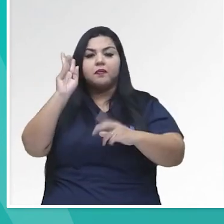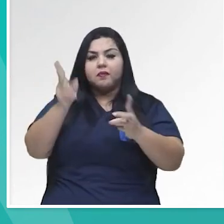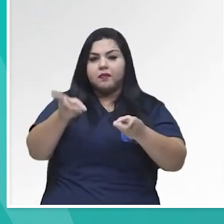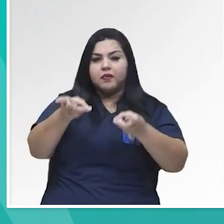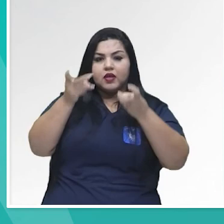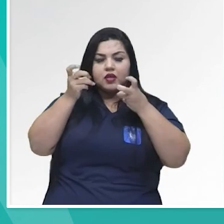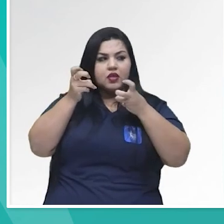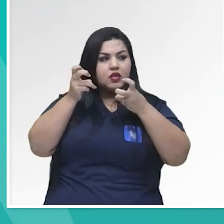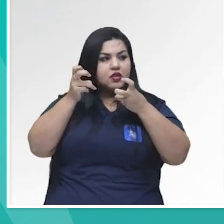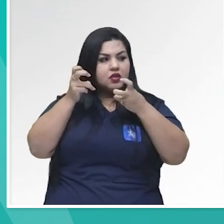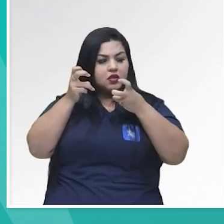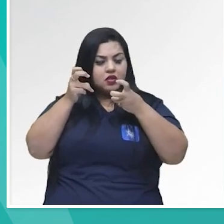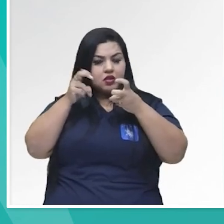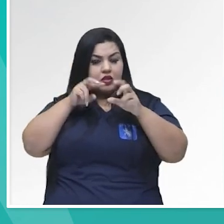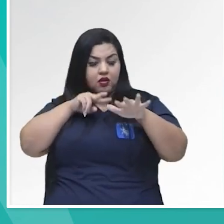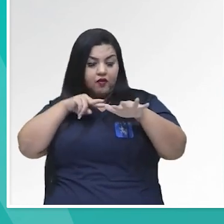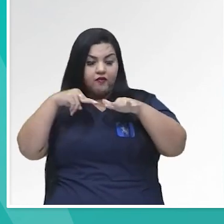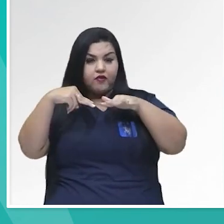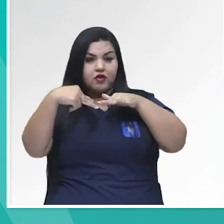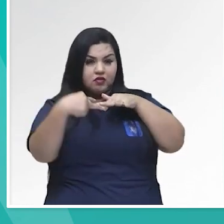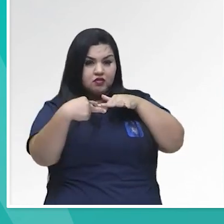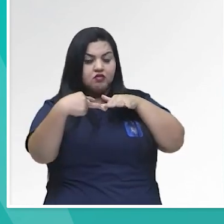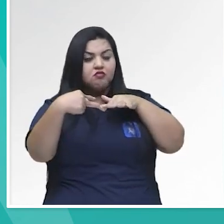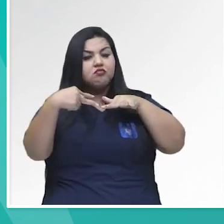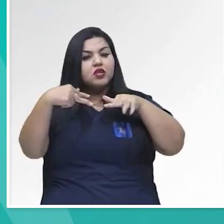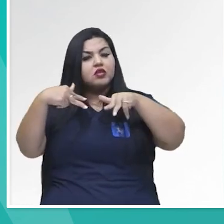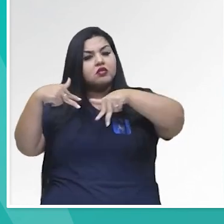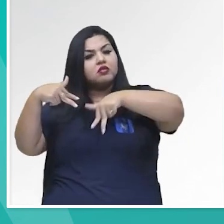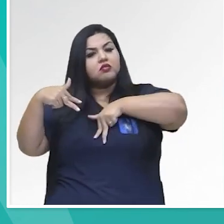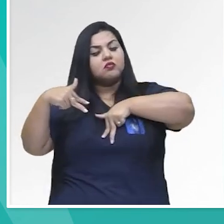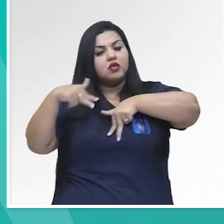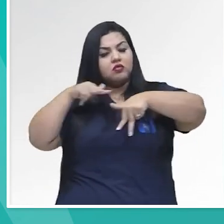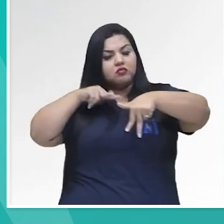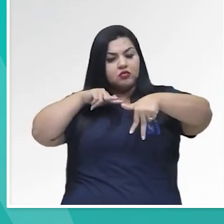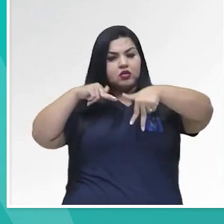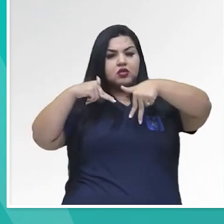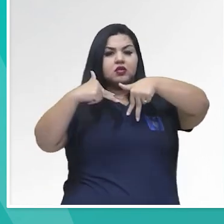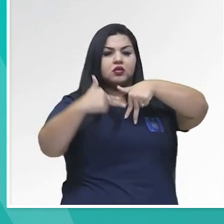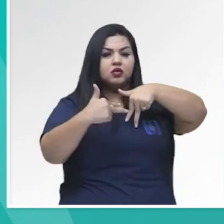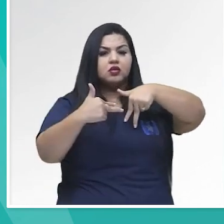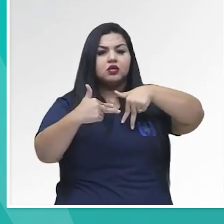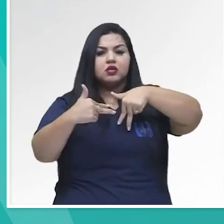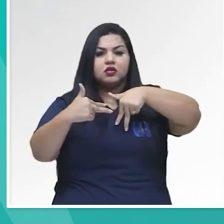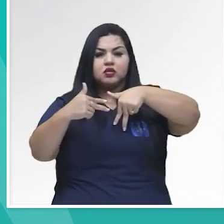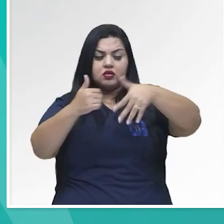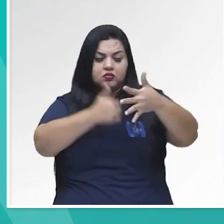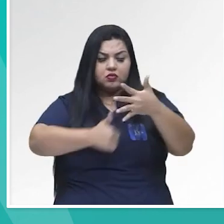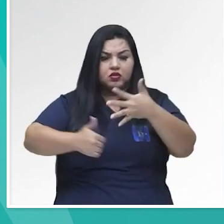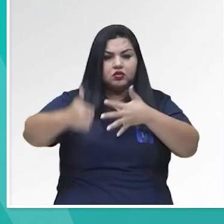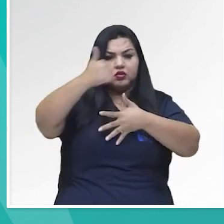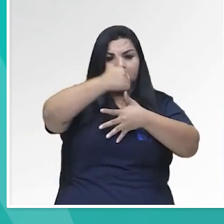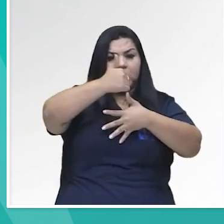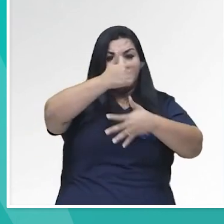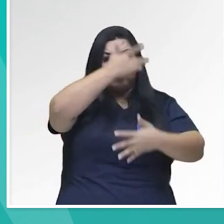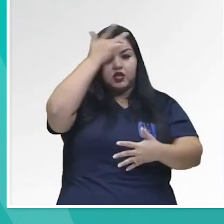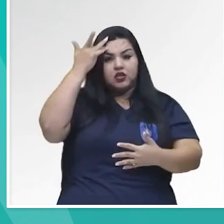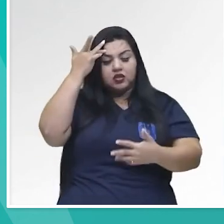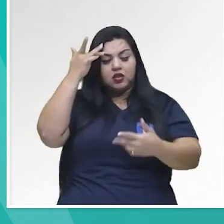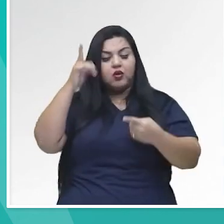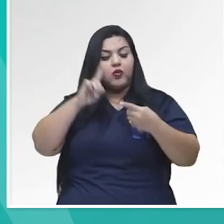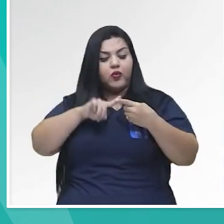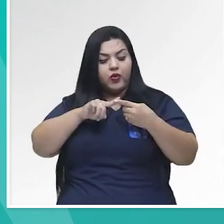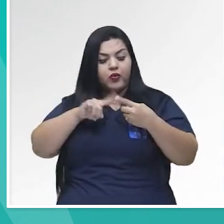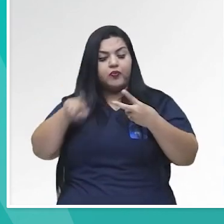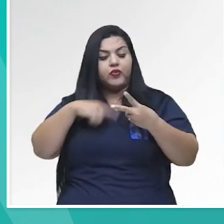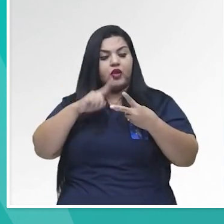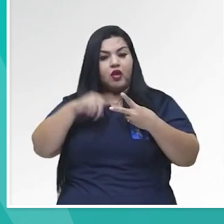visão antropocêntrica, ela vai, na verdade, privilegiar o indivíduo, a razão